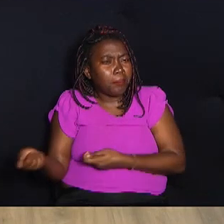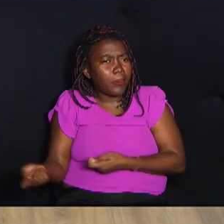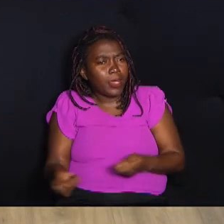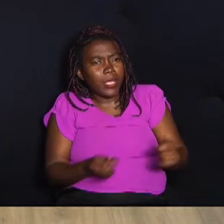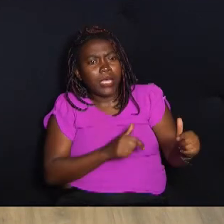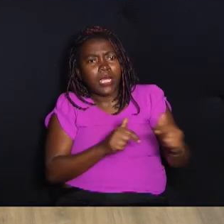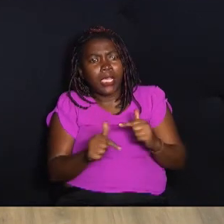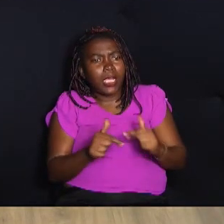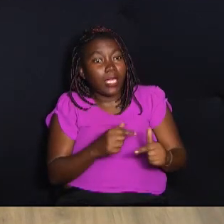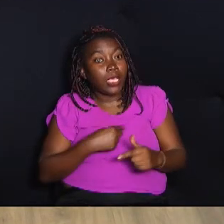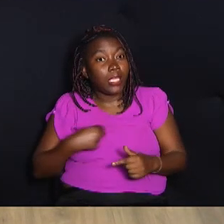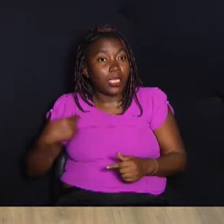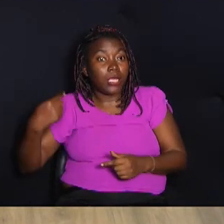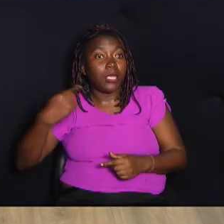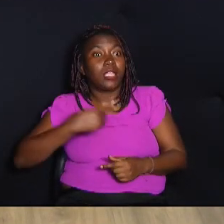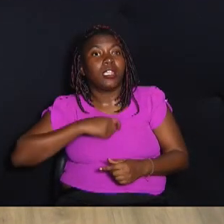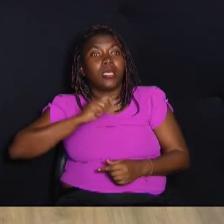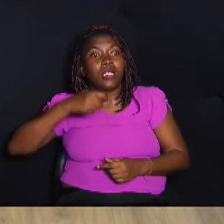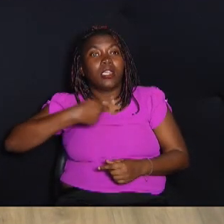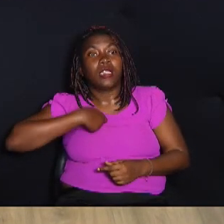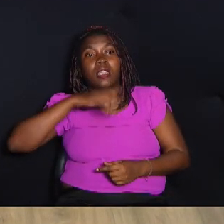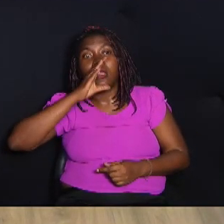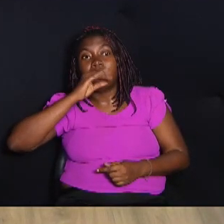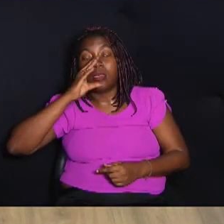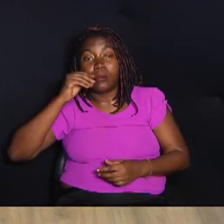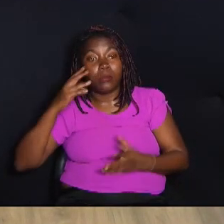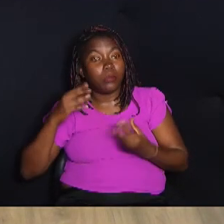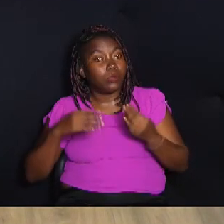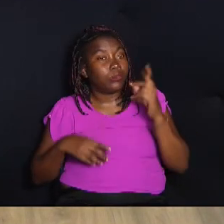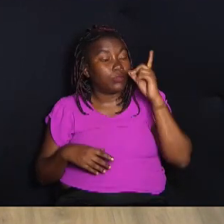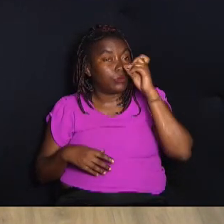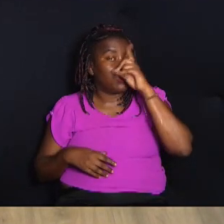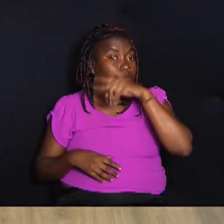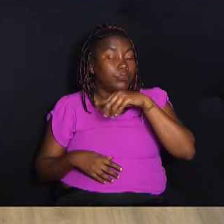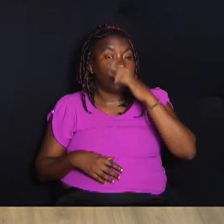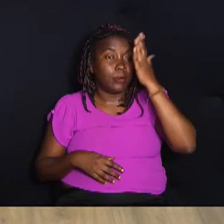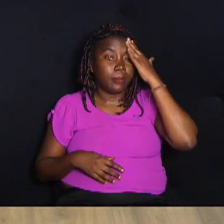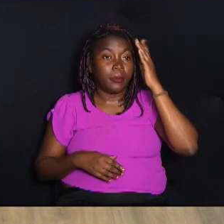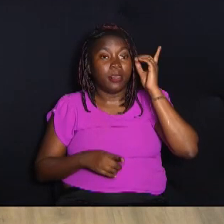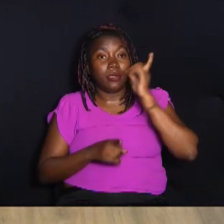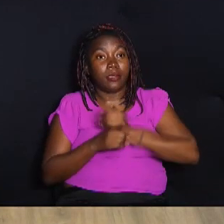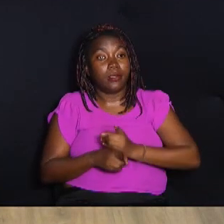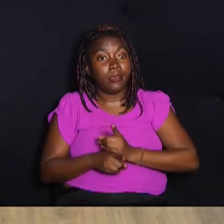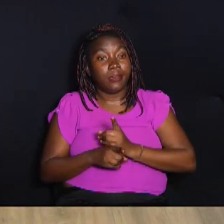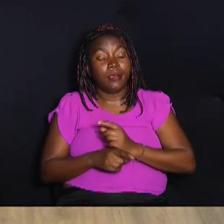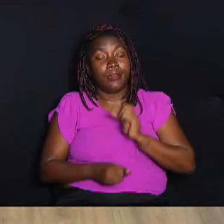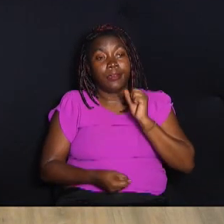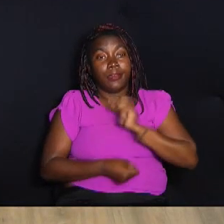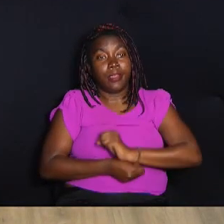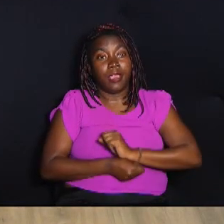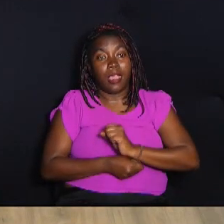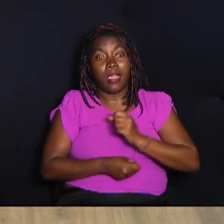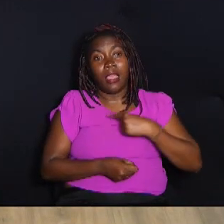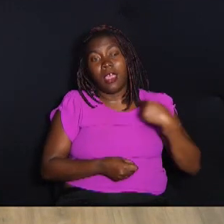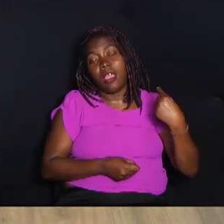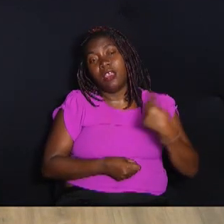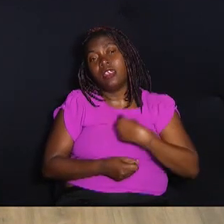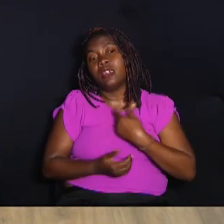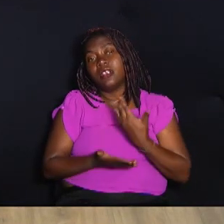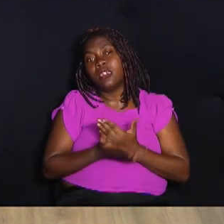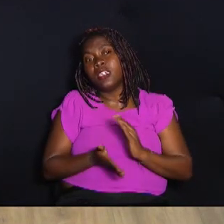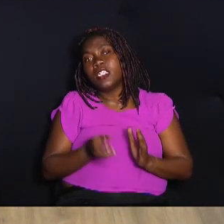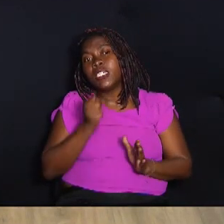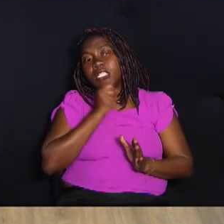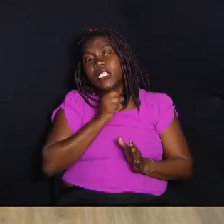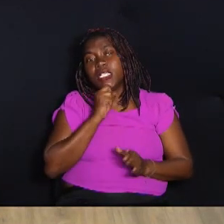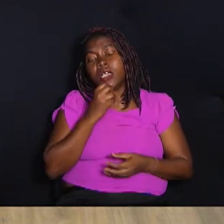para nós que somos adultos, que é muito difícil a gente saber identificar, fazer uma pausa, para a gente poder encerrar. Os idosos, como é